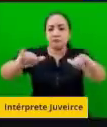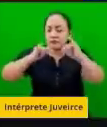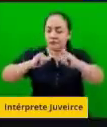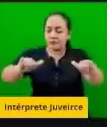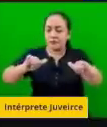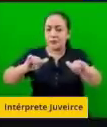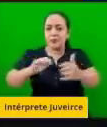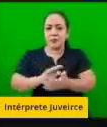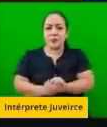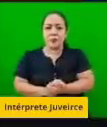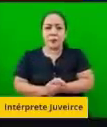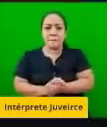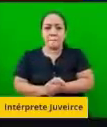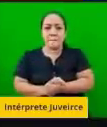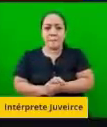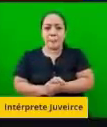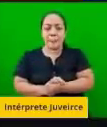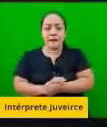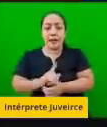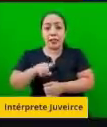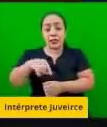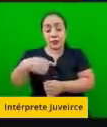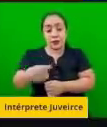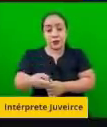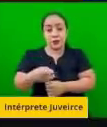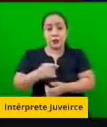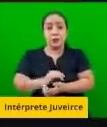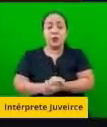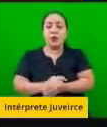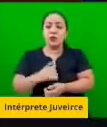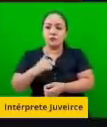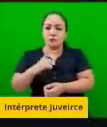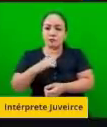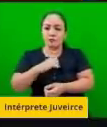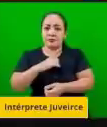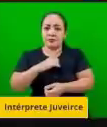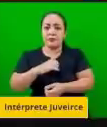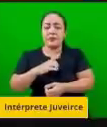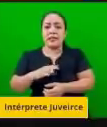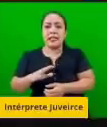presentes, né, na sua íntegra no nosso blog. Tá ok?